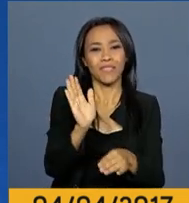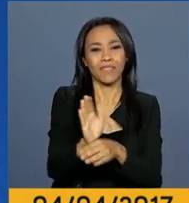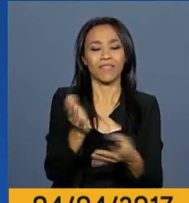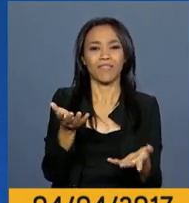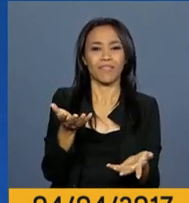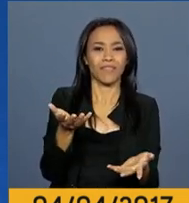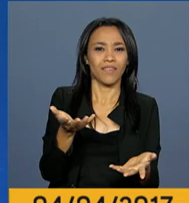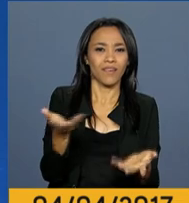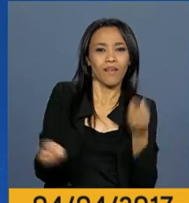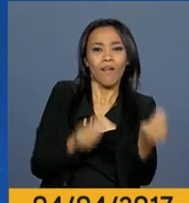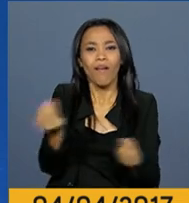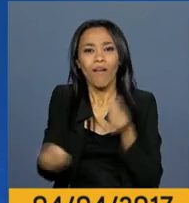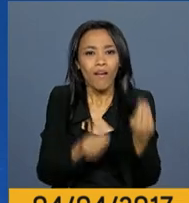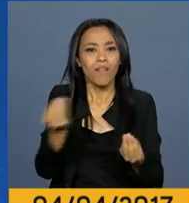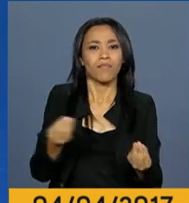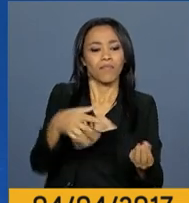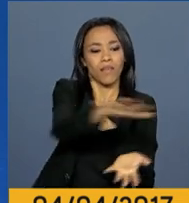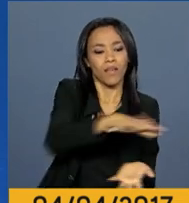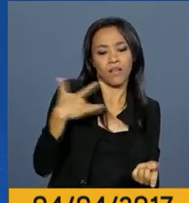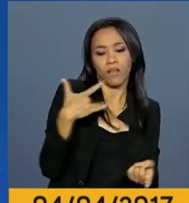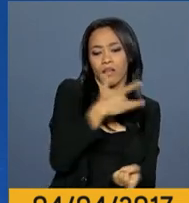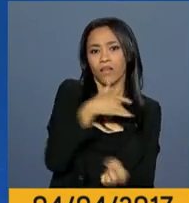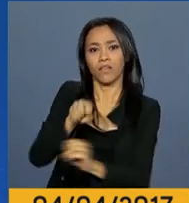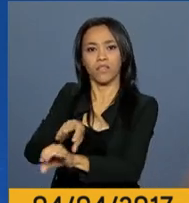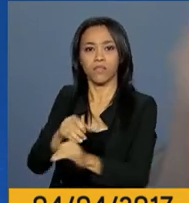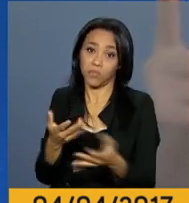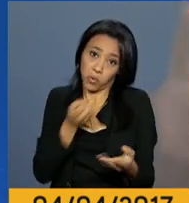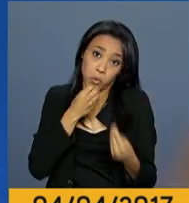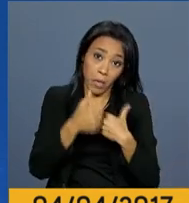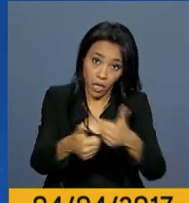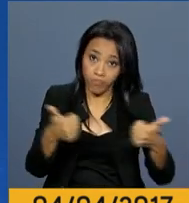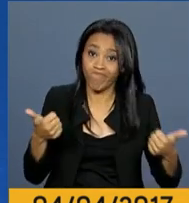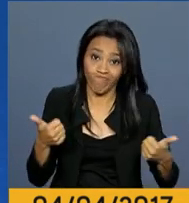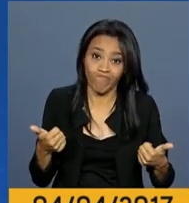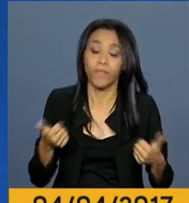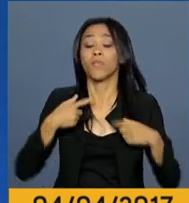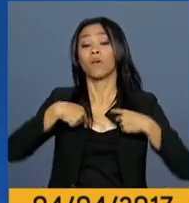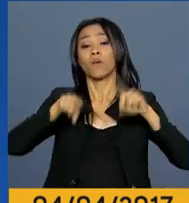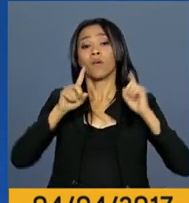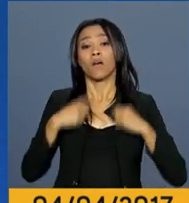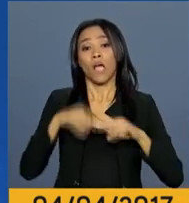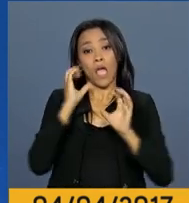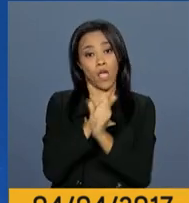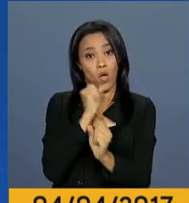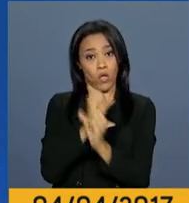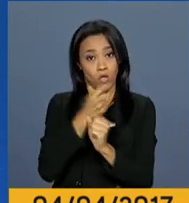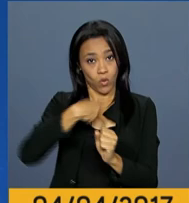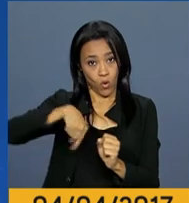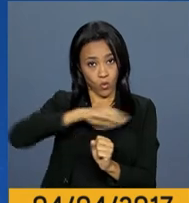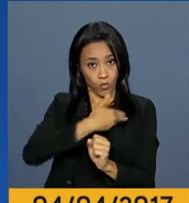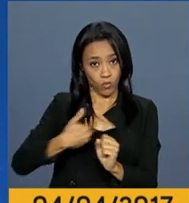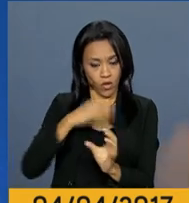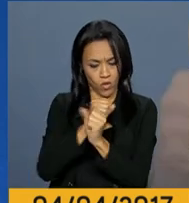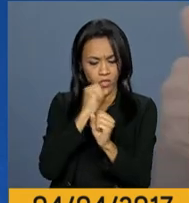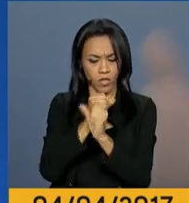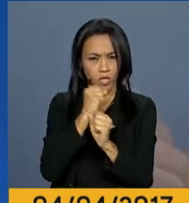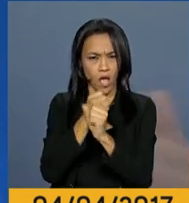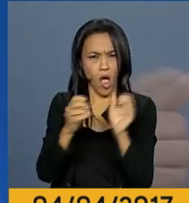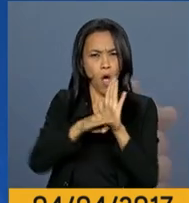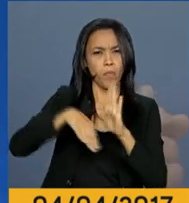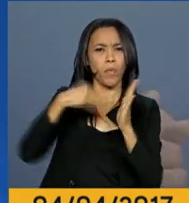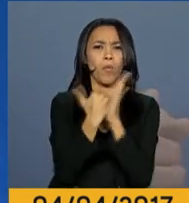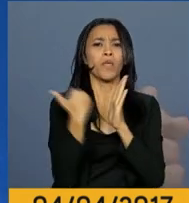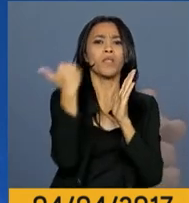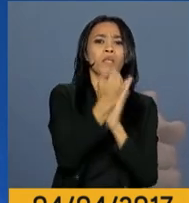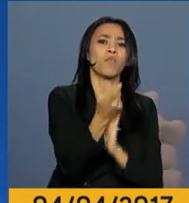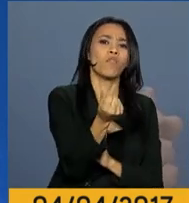saúde e a educação. Pois muito bem, nós, quando realizamos o orçamento para o ano próximo, nós aumentamos os valores da saúde